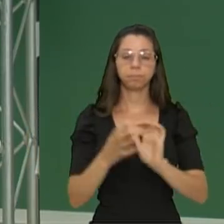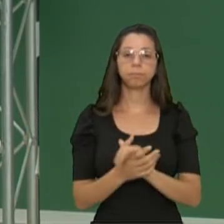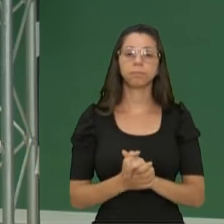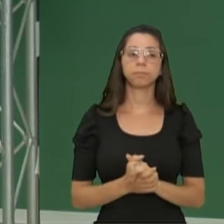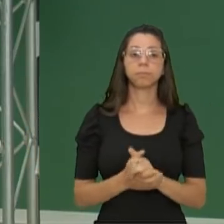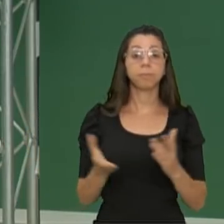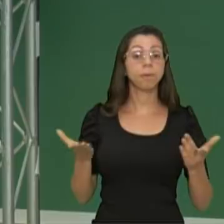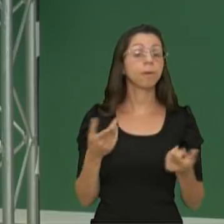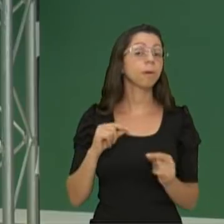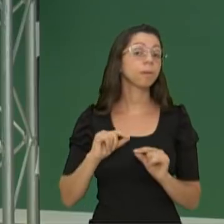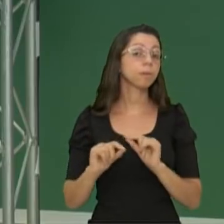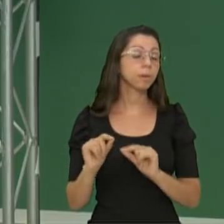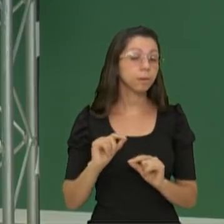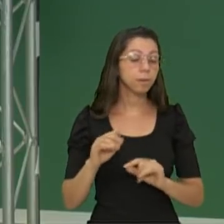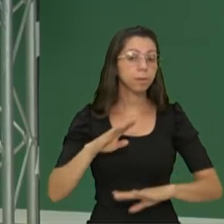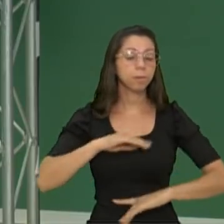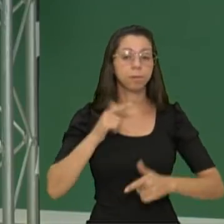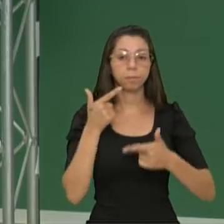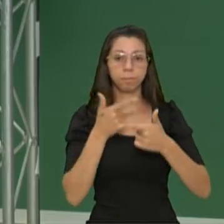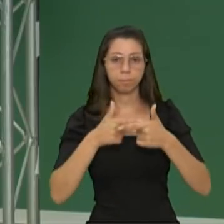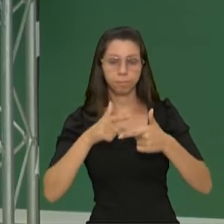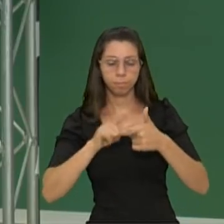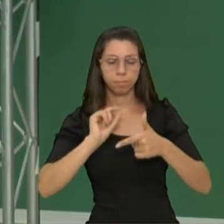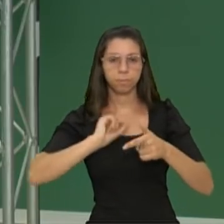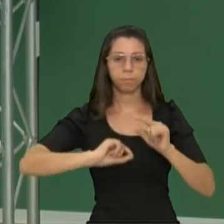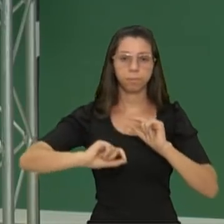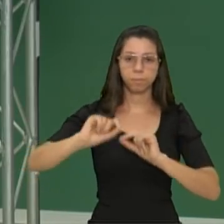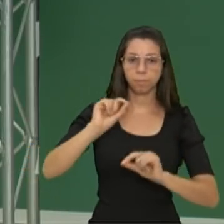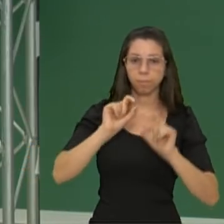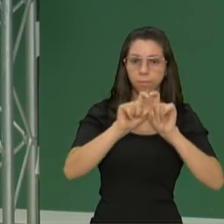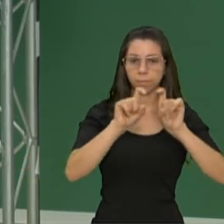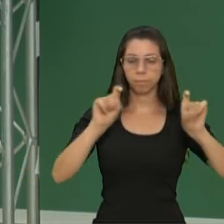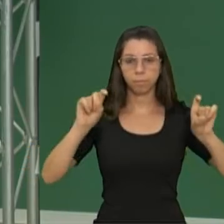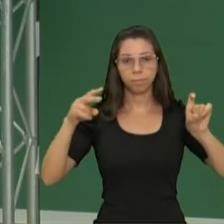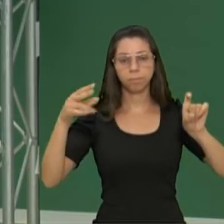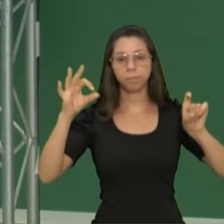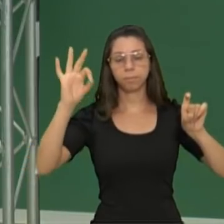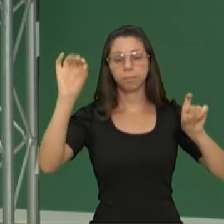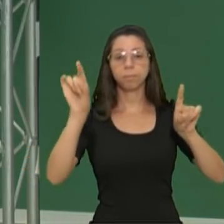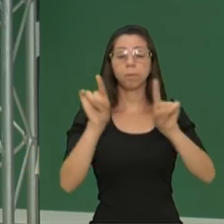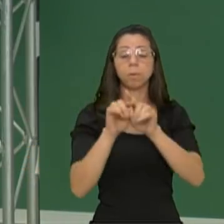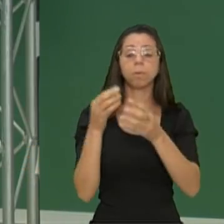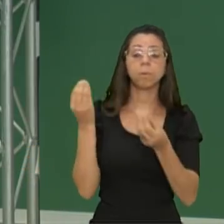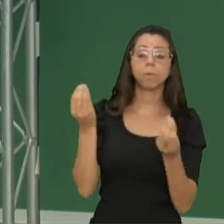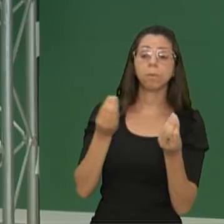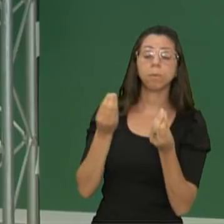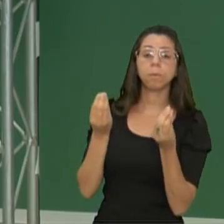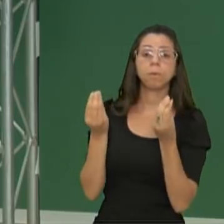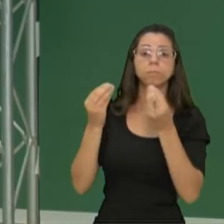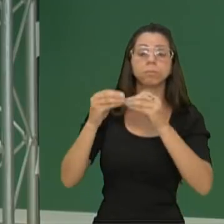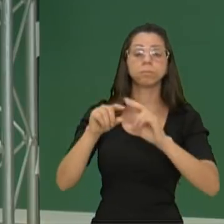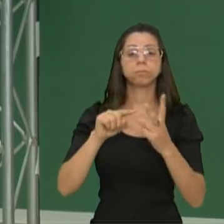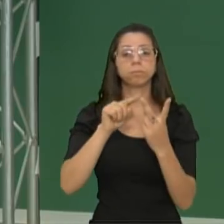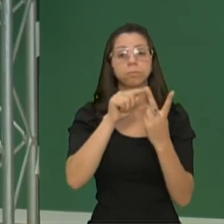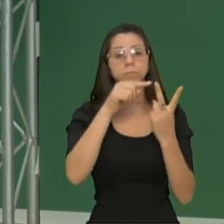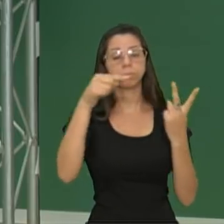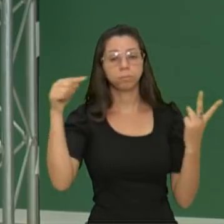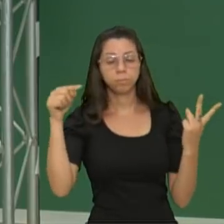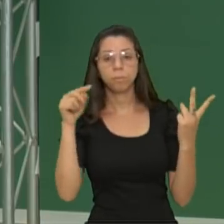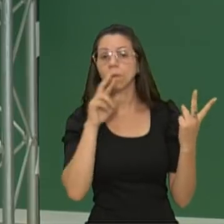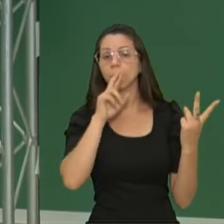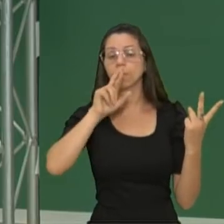hoje, veremos situação-problema envolvendo equações do segundo grau, a aplicação da fórmula de Bhaskara